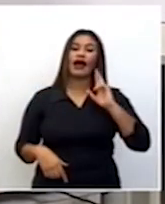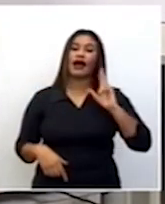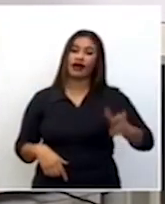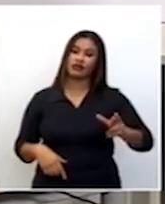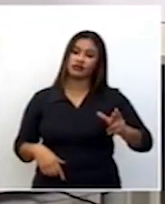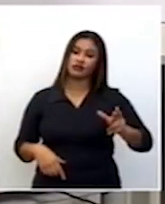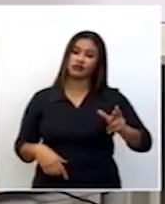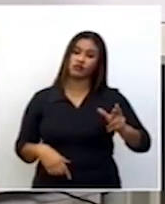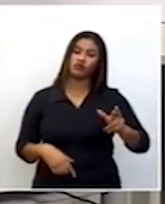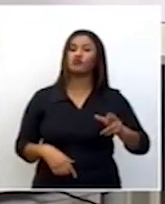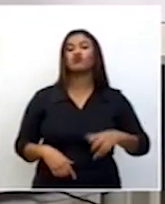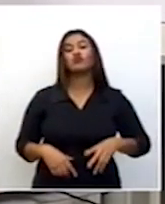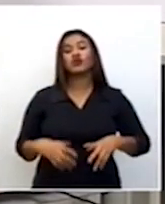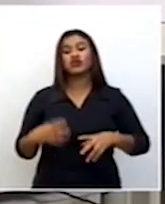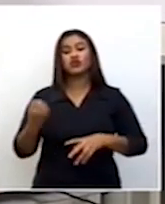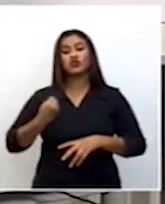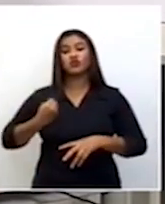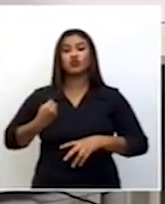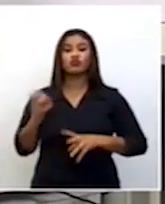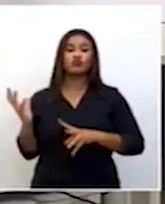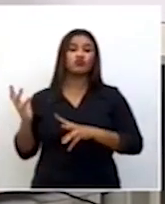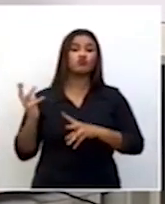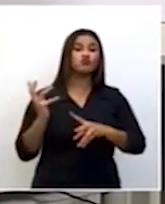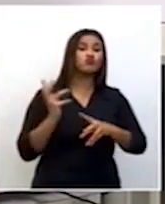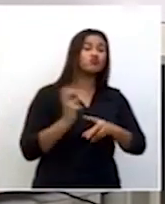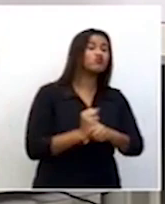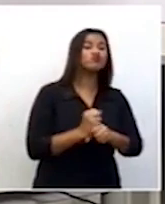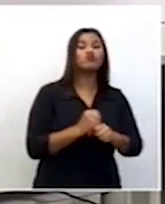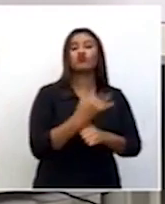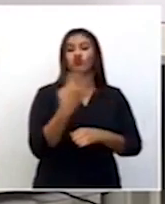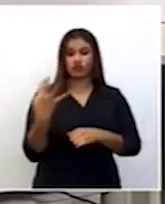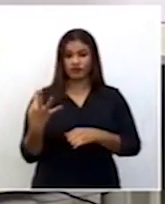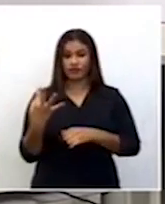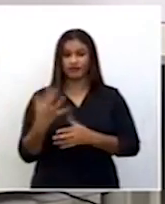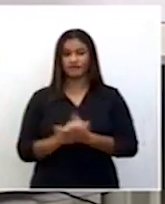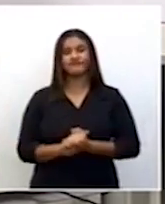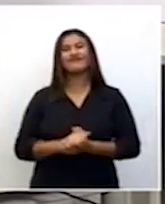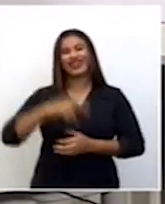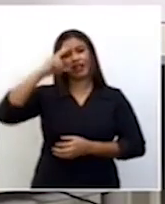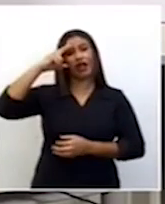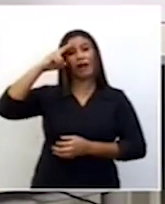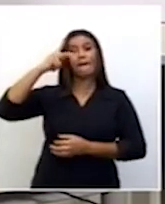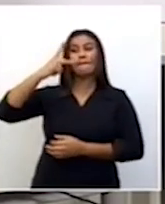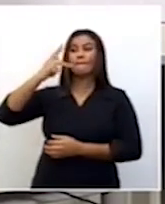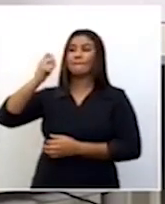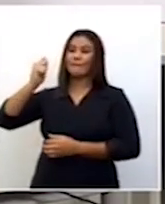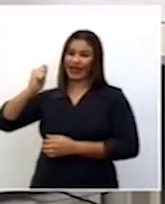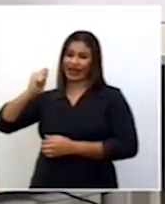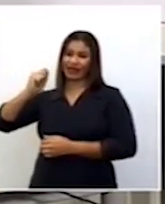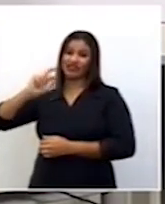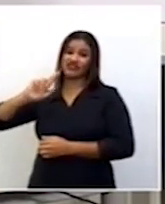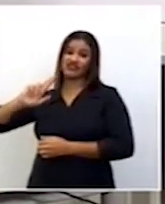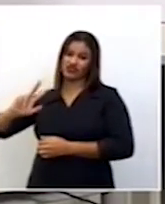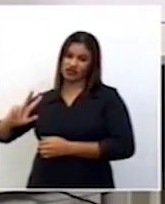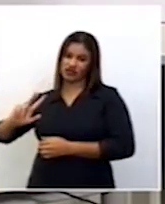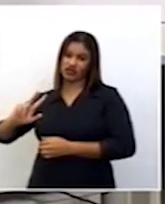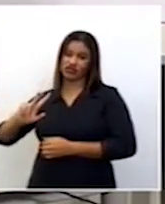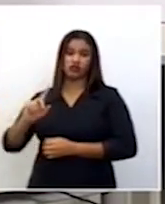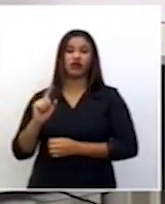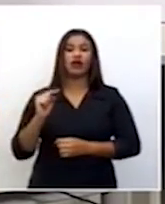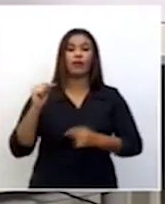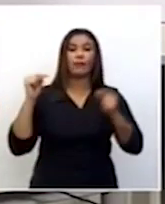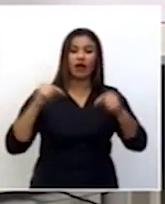você quer somar. Então, quantos termos ao total. Na PA era um pouquinho diferente. Nesse você precisa apenas desses 3